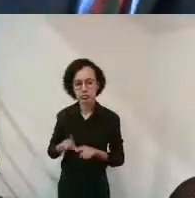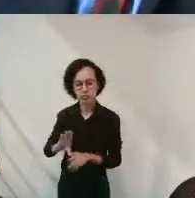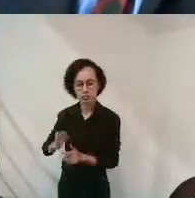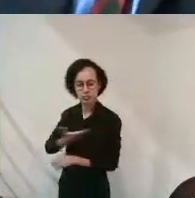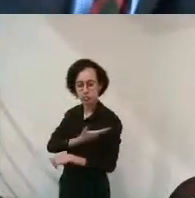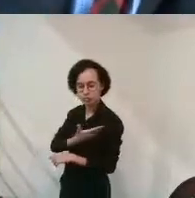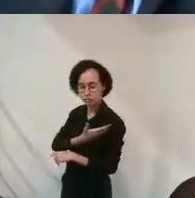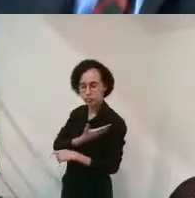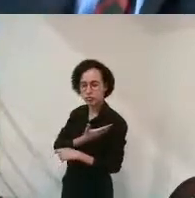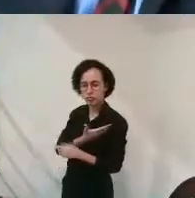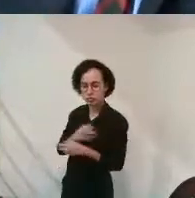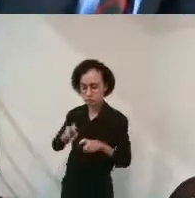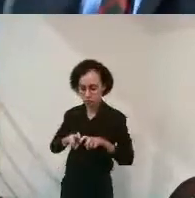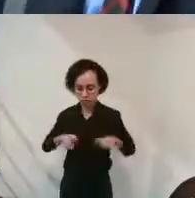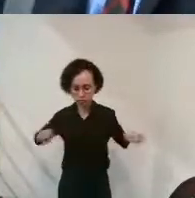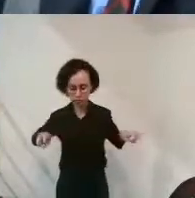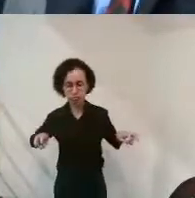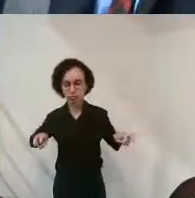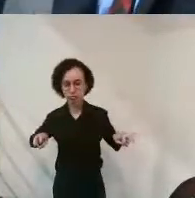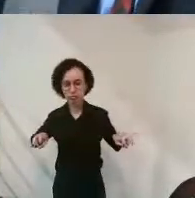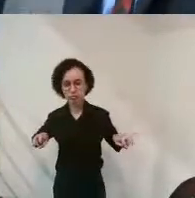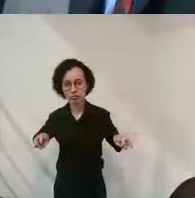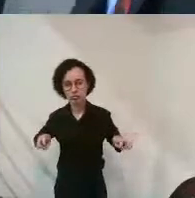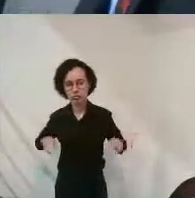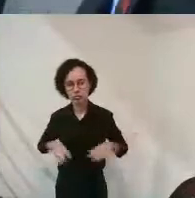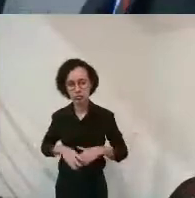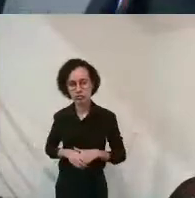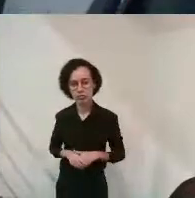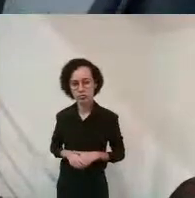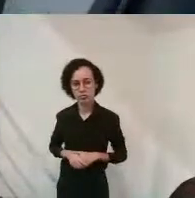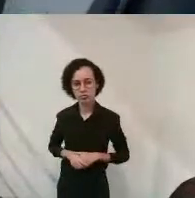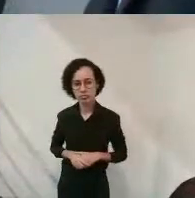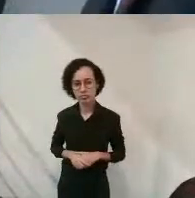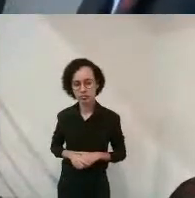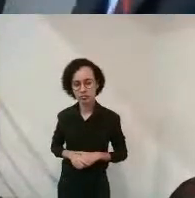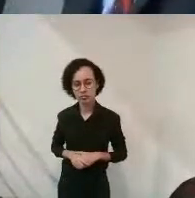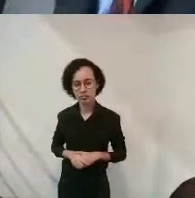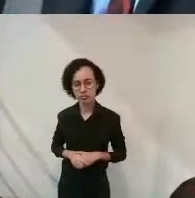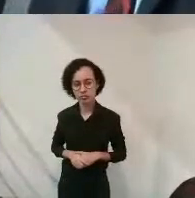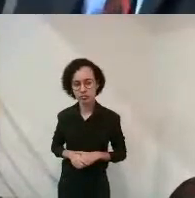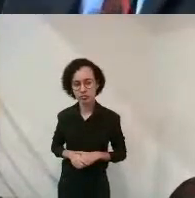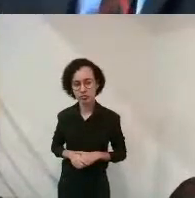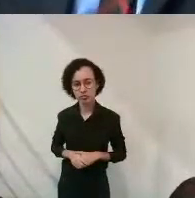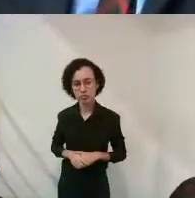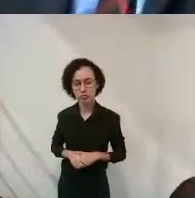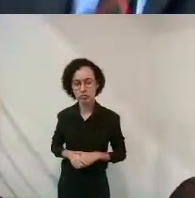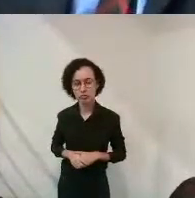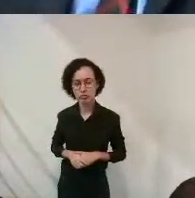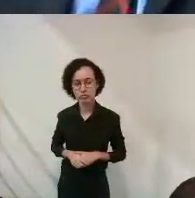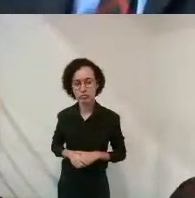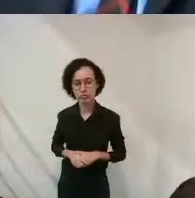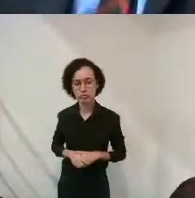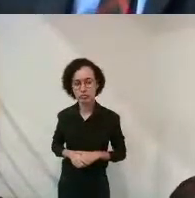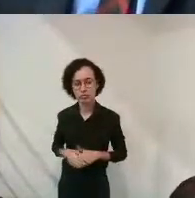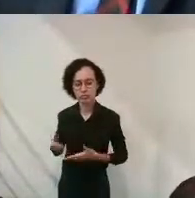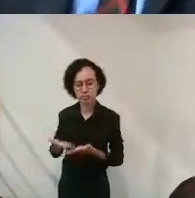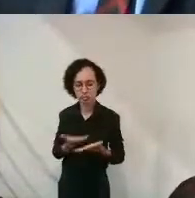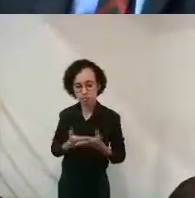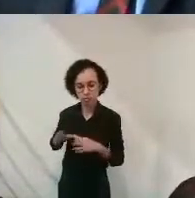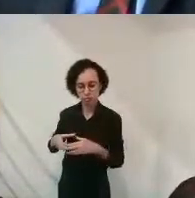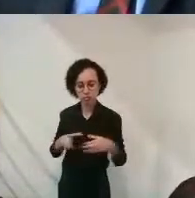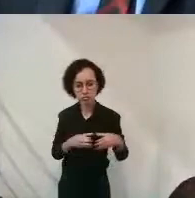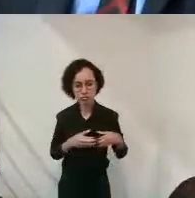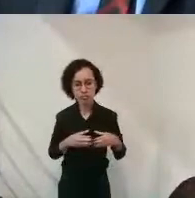e amigos que compuseram e compõem ainda, não sei se vai ser dissolvida, né? A nossa comissão de estudos,